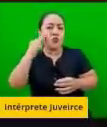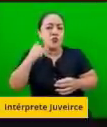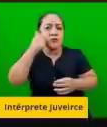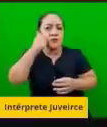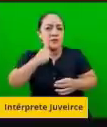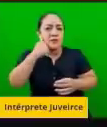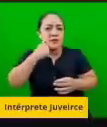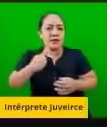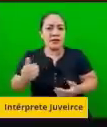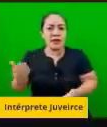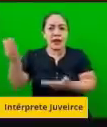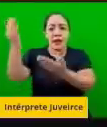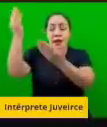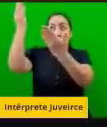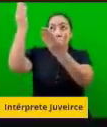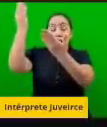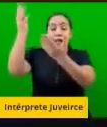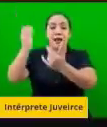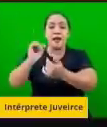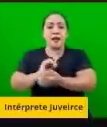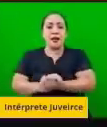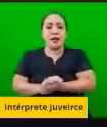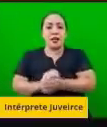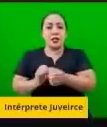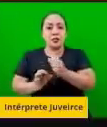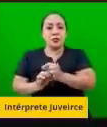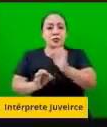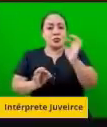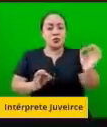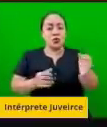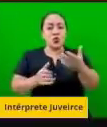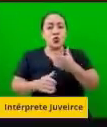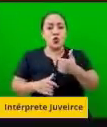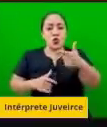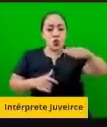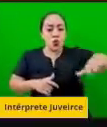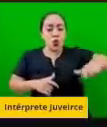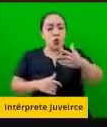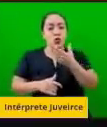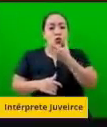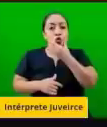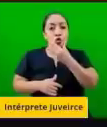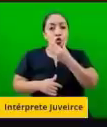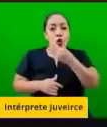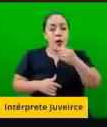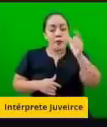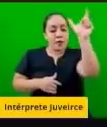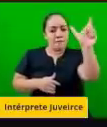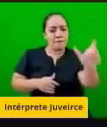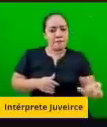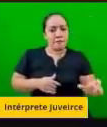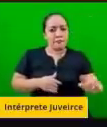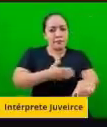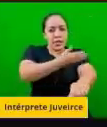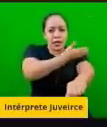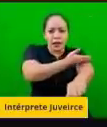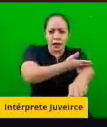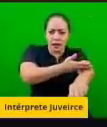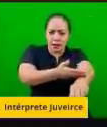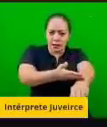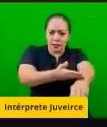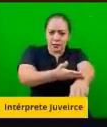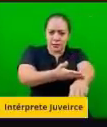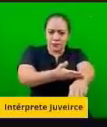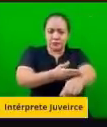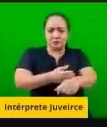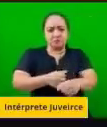agradecimento. Nós temos do lado oposto uma figura masculina, um homem branco, provavelmente europeu, e